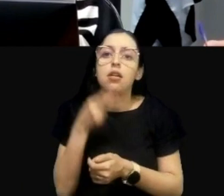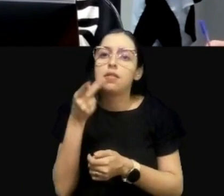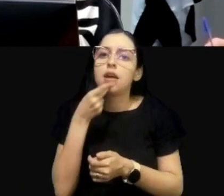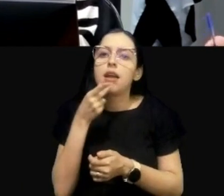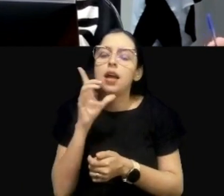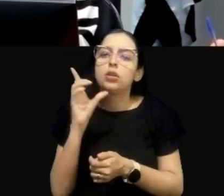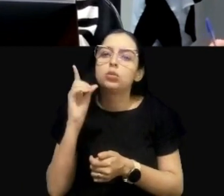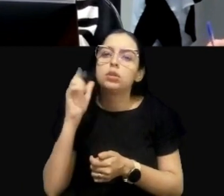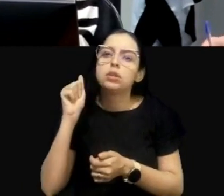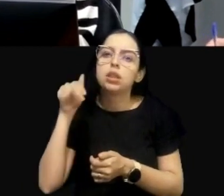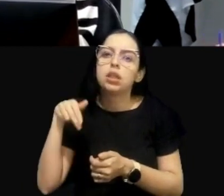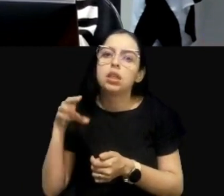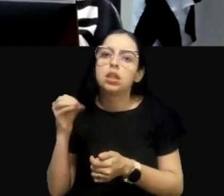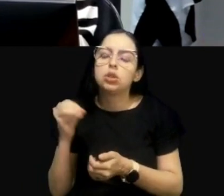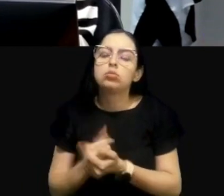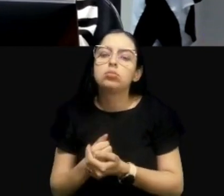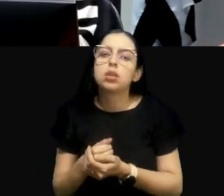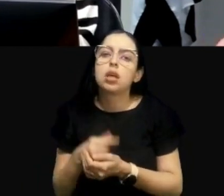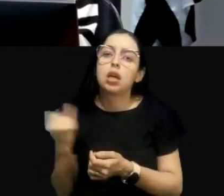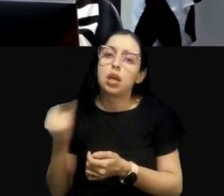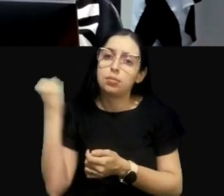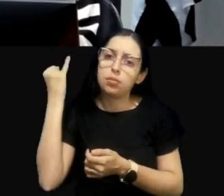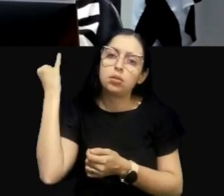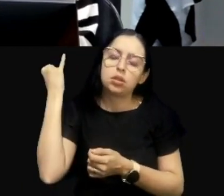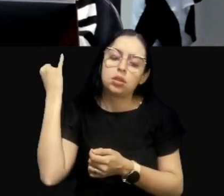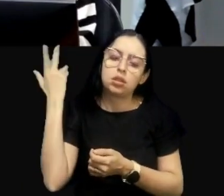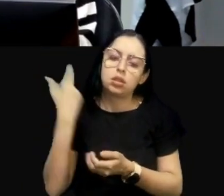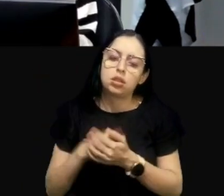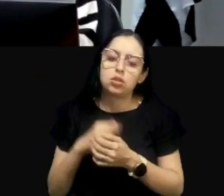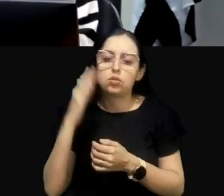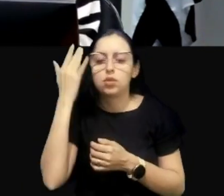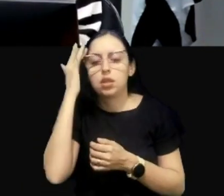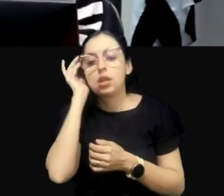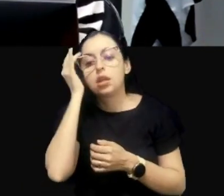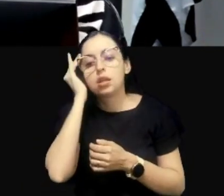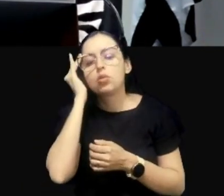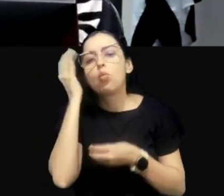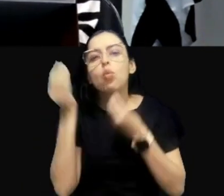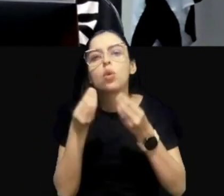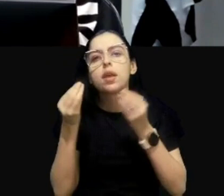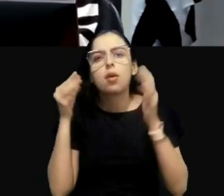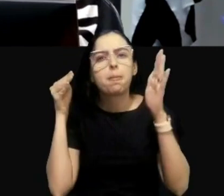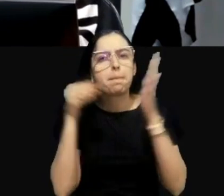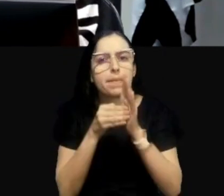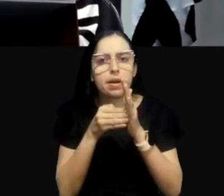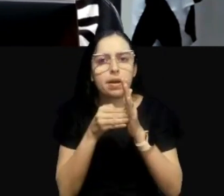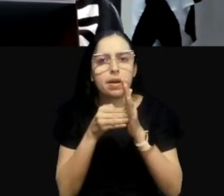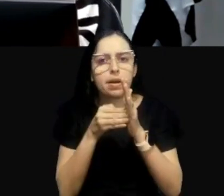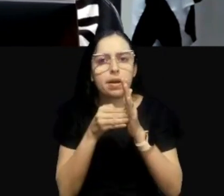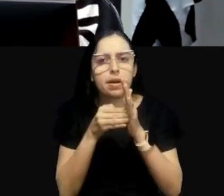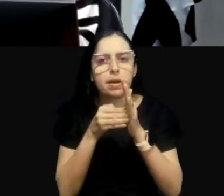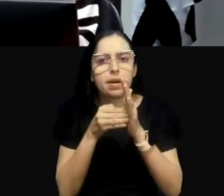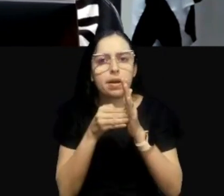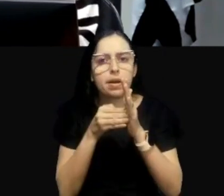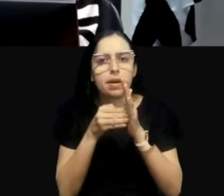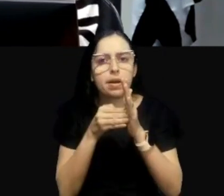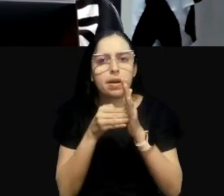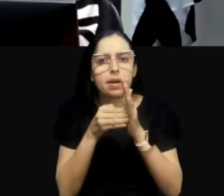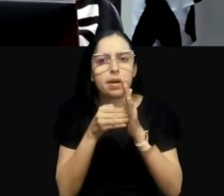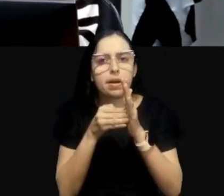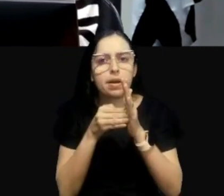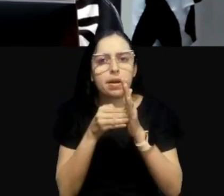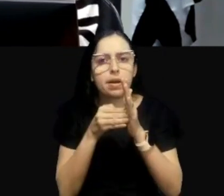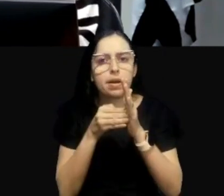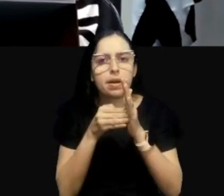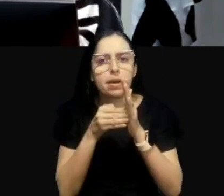é necessário, tanto também, entender o que é um impacto, né? Novo slide de fundo